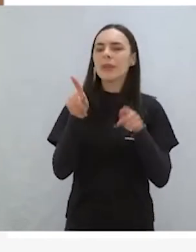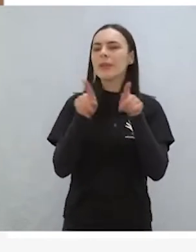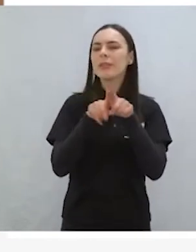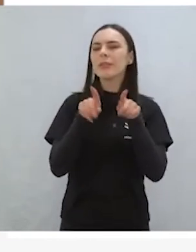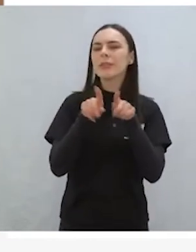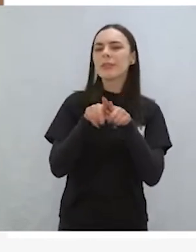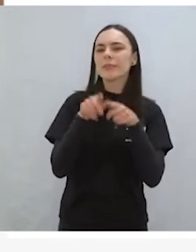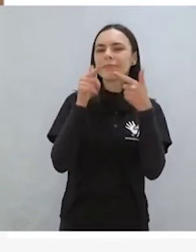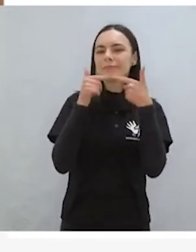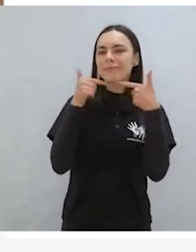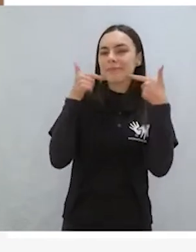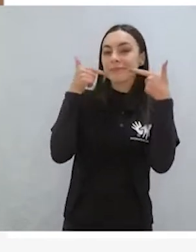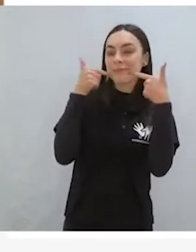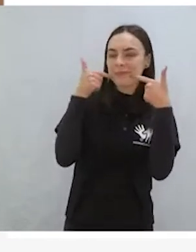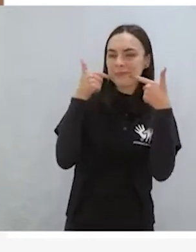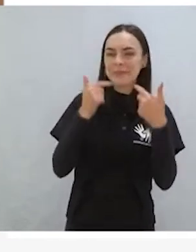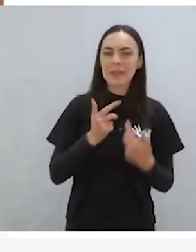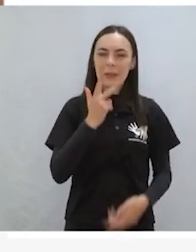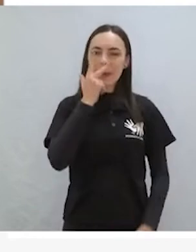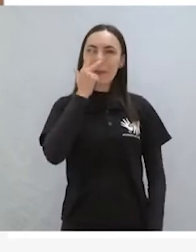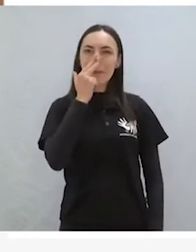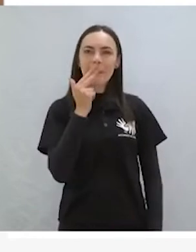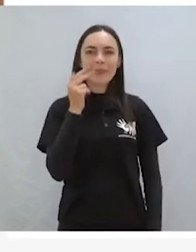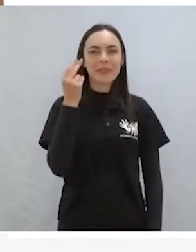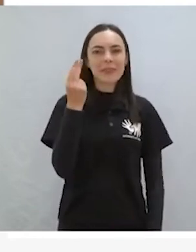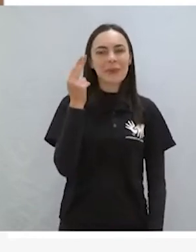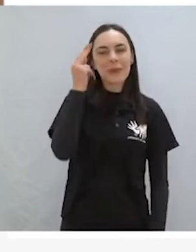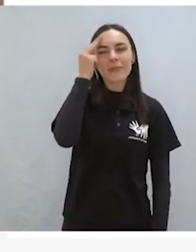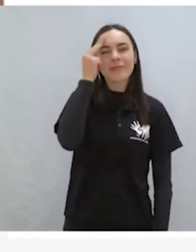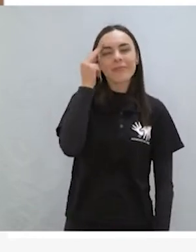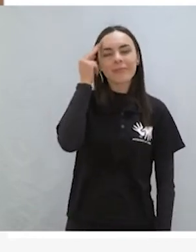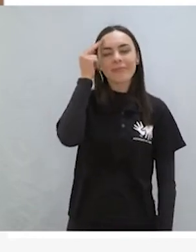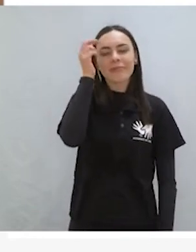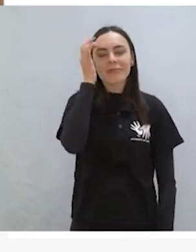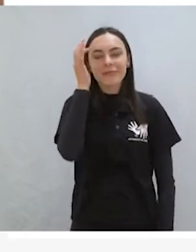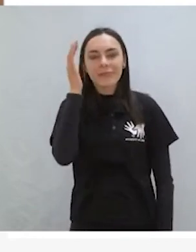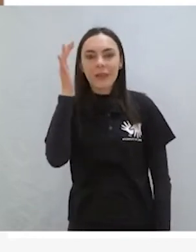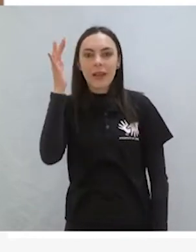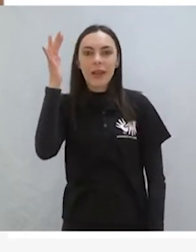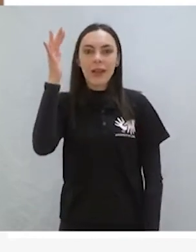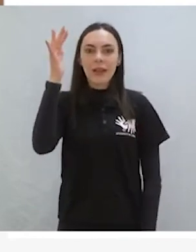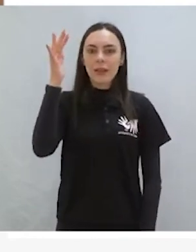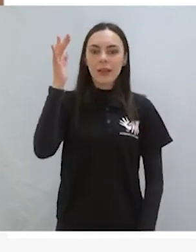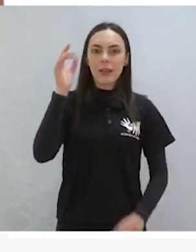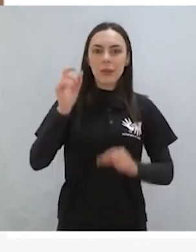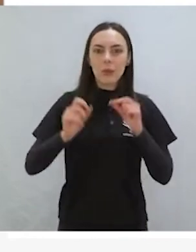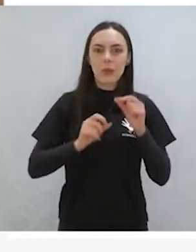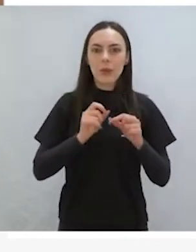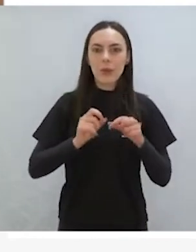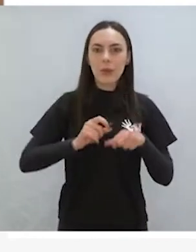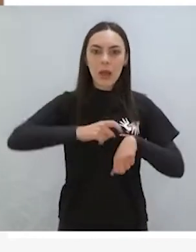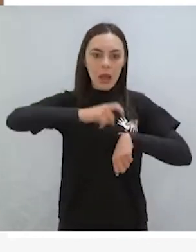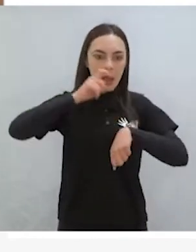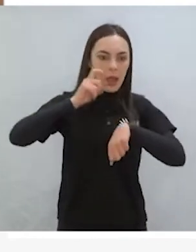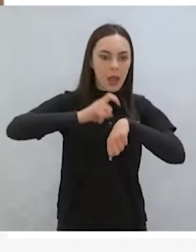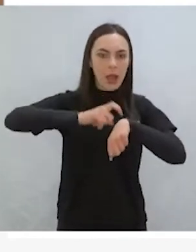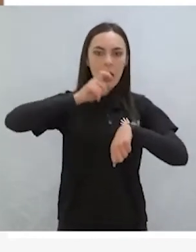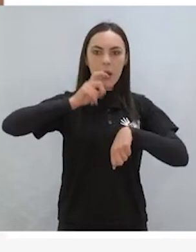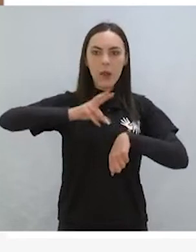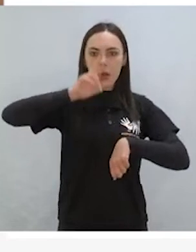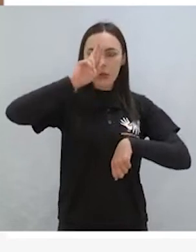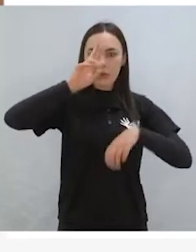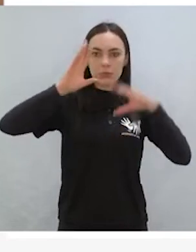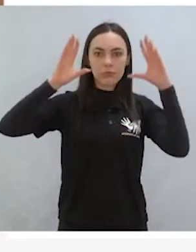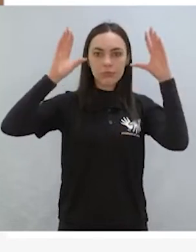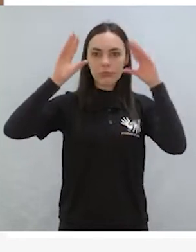sussurraram e sorriram. Tudo parecia um sonho, até que começaram a